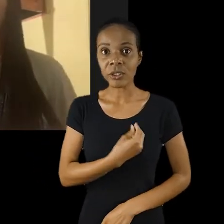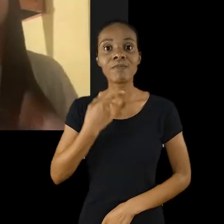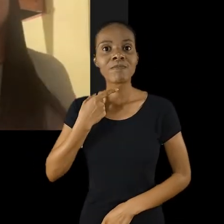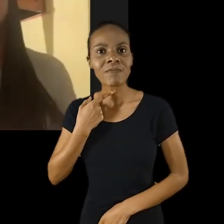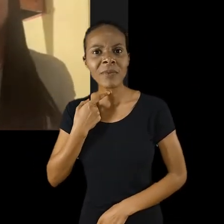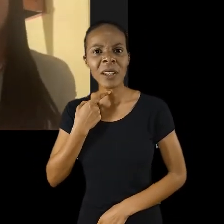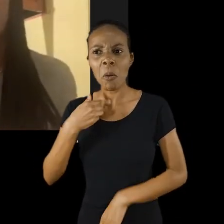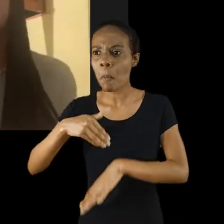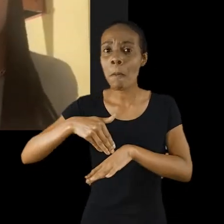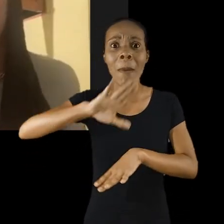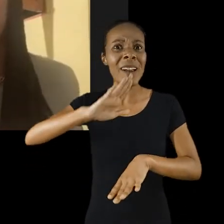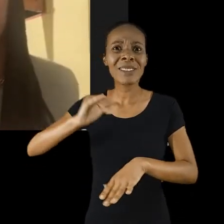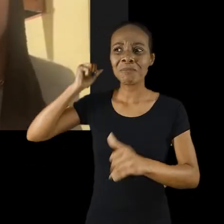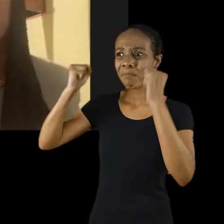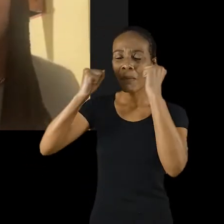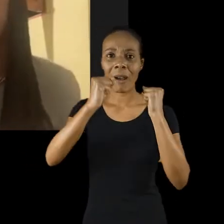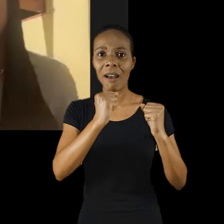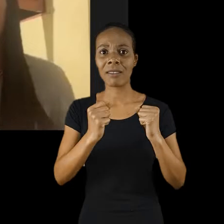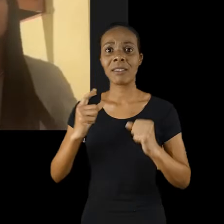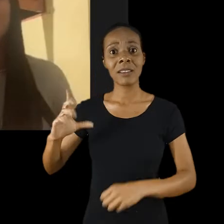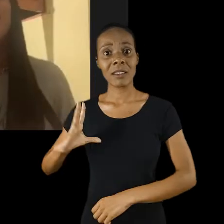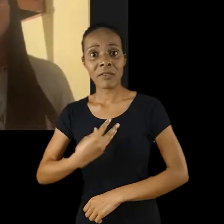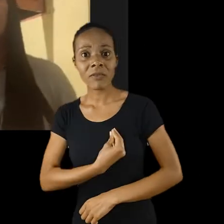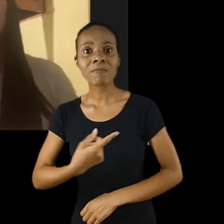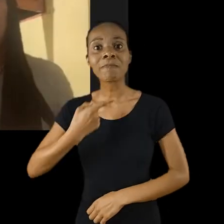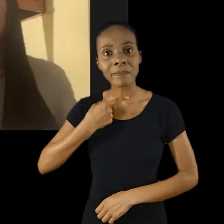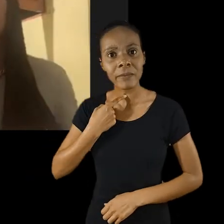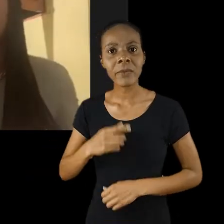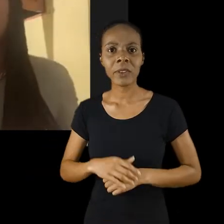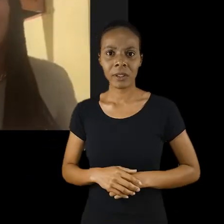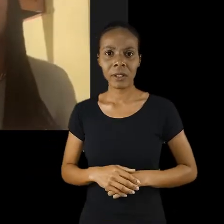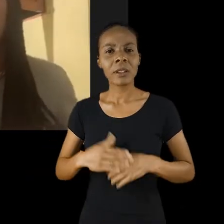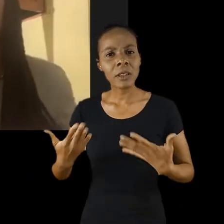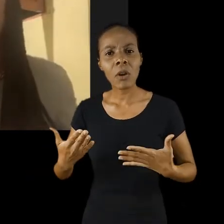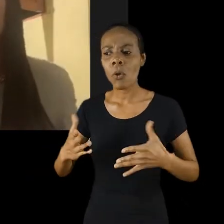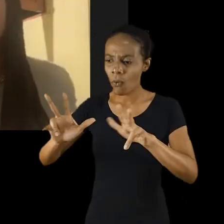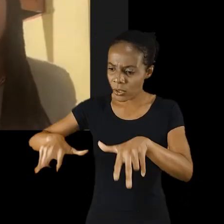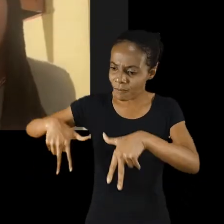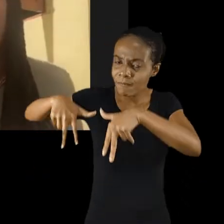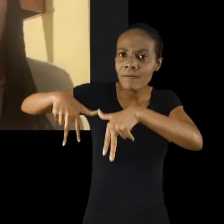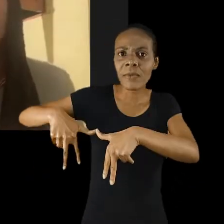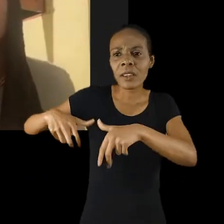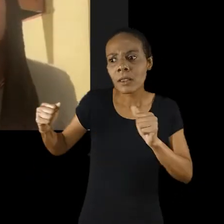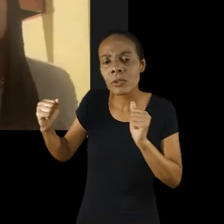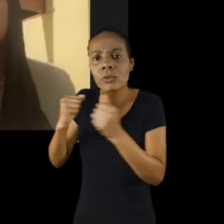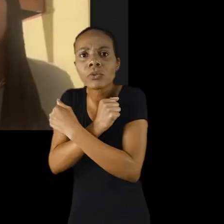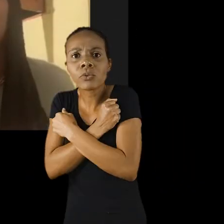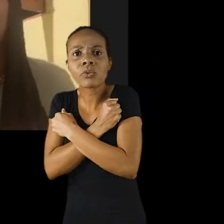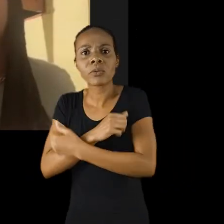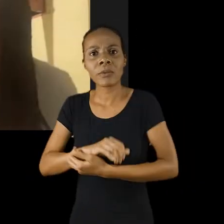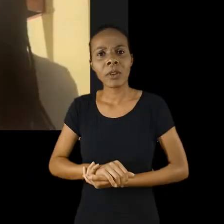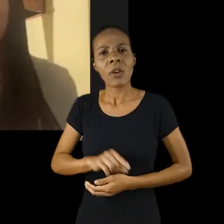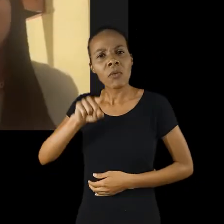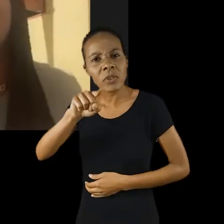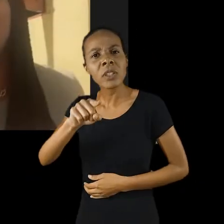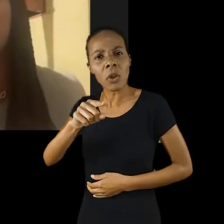Então, assim, você se garante segurar na mão de uma travesti de verdade? Você é uma mulher o suficiente? Você é um homem o suficiente para amar um homem trans? Você